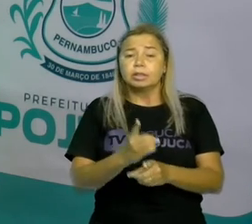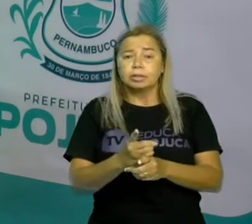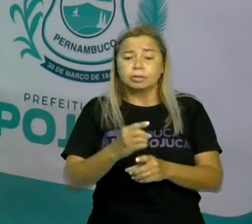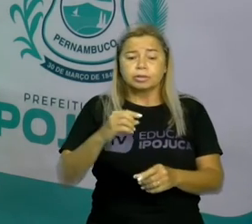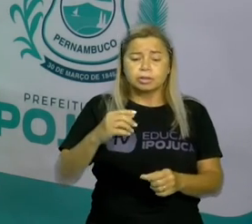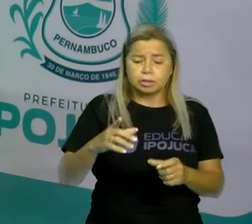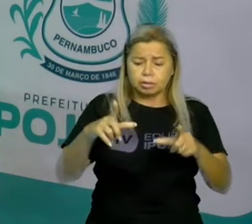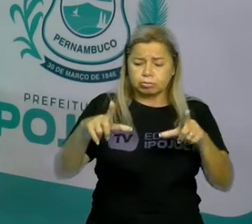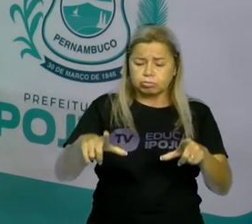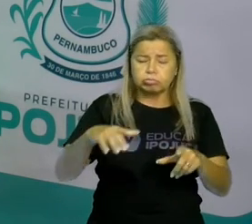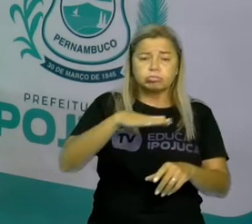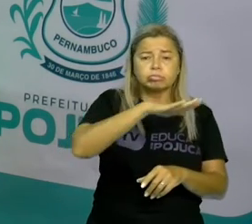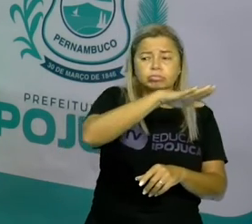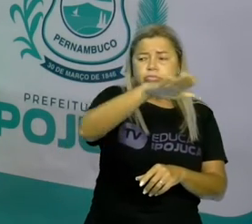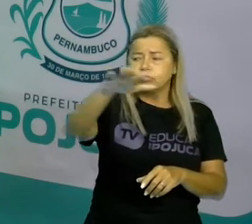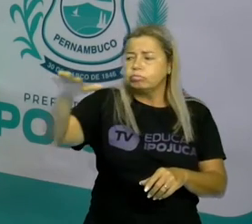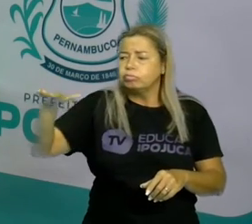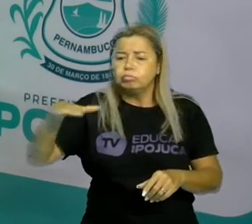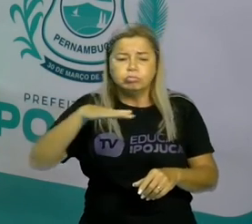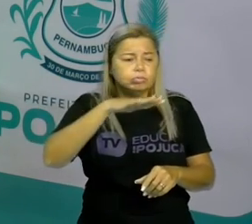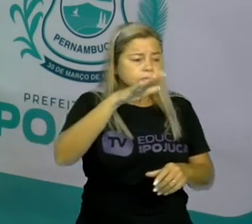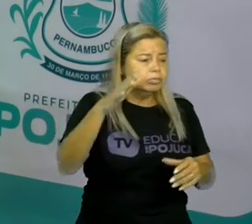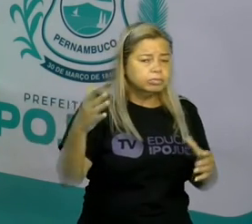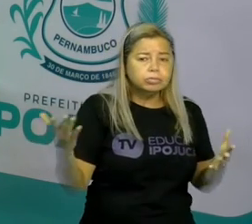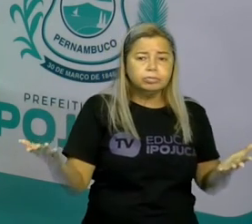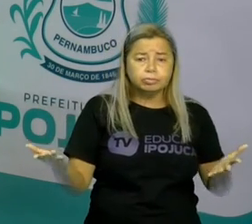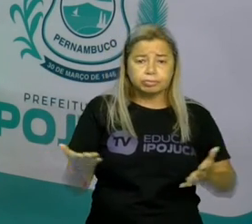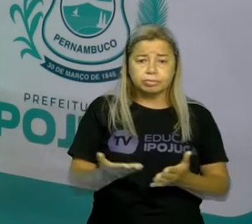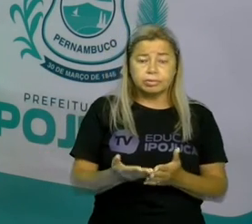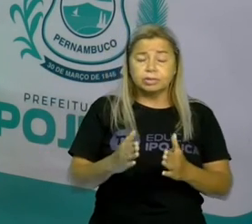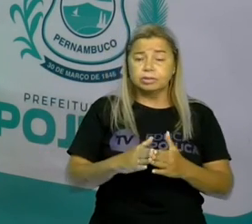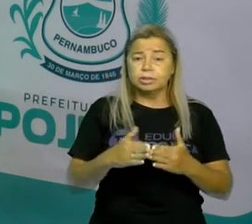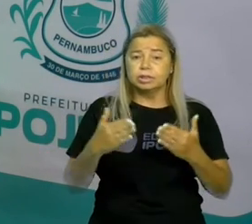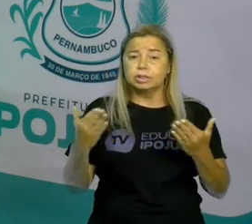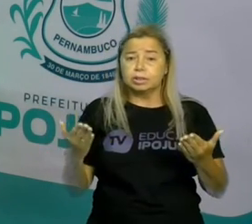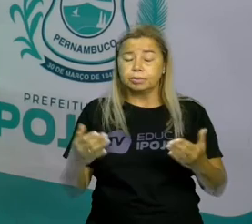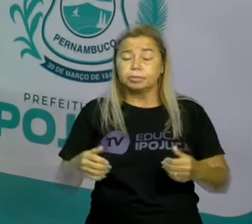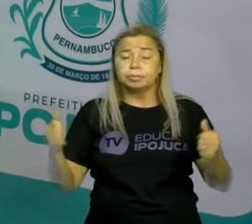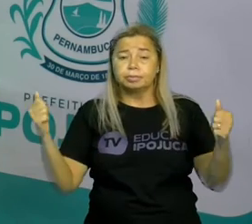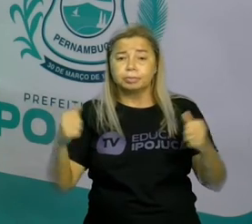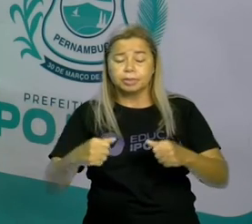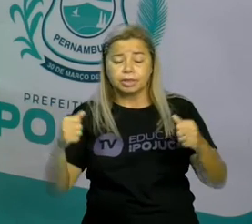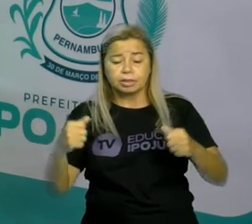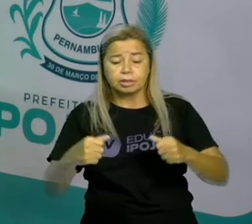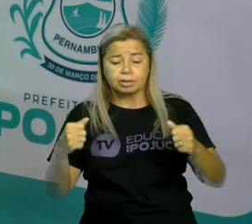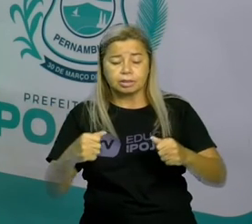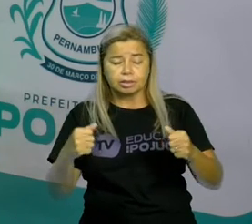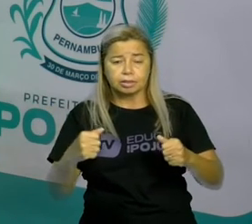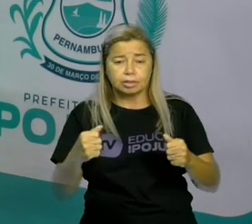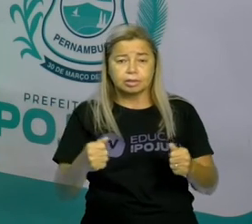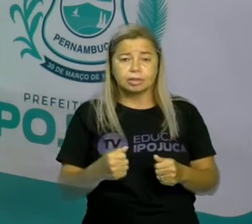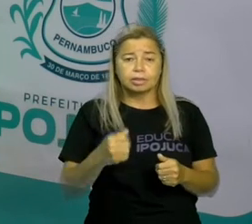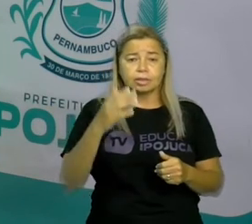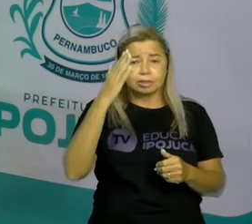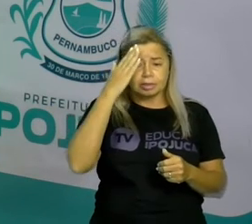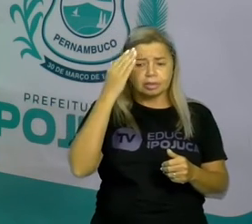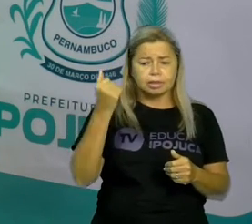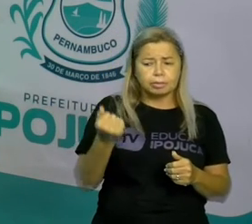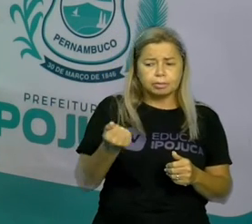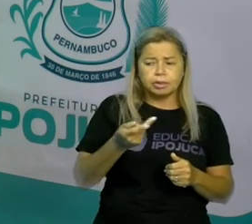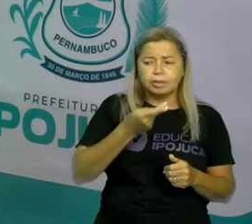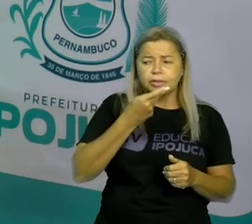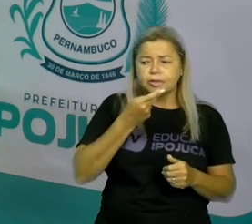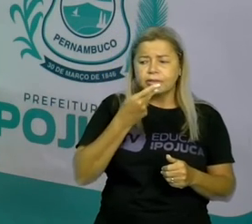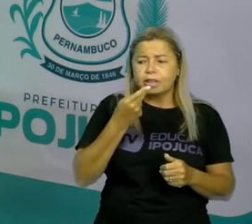precisa se vir uma corda em nada para isso para localizar no precisamos dizer em